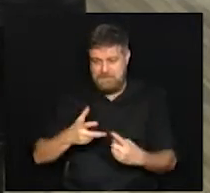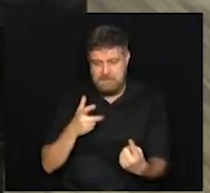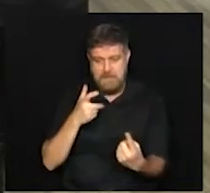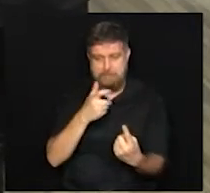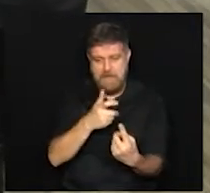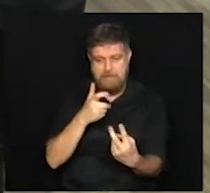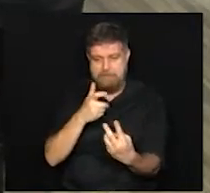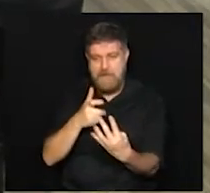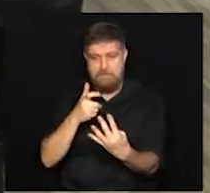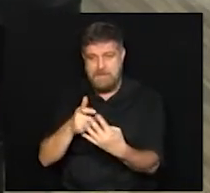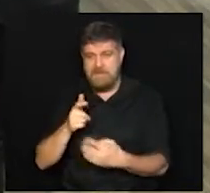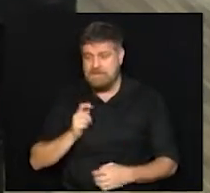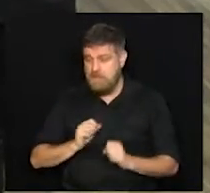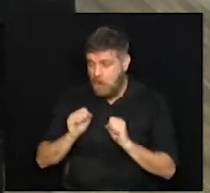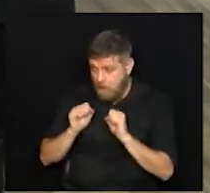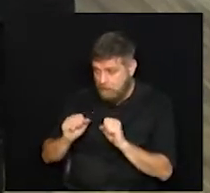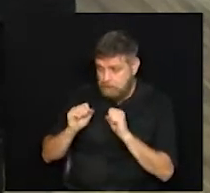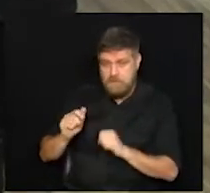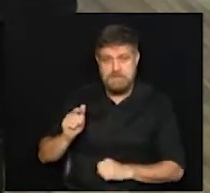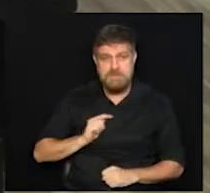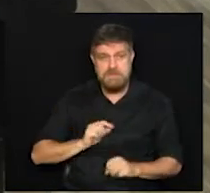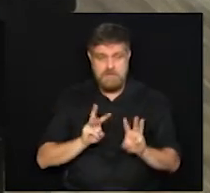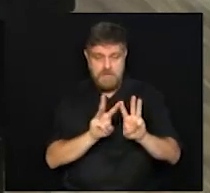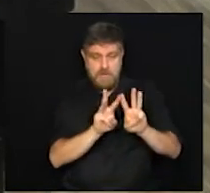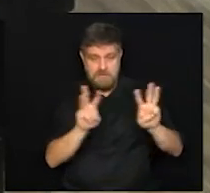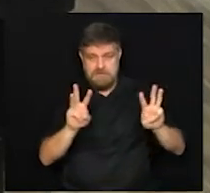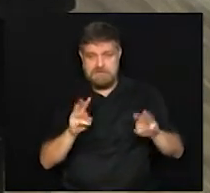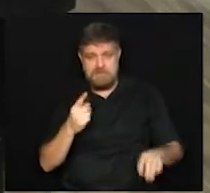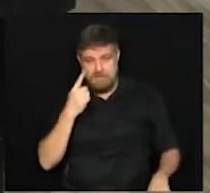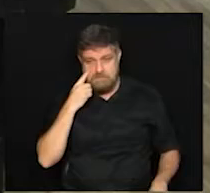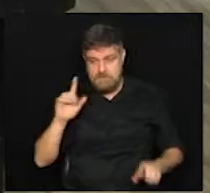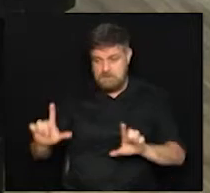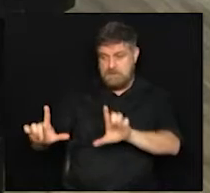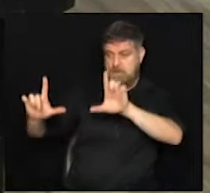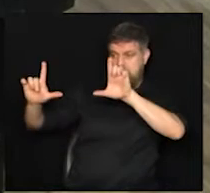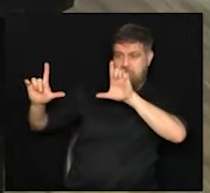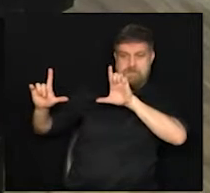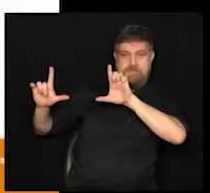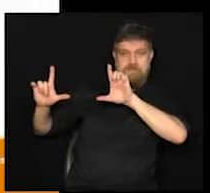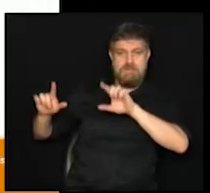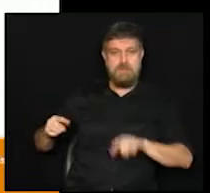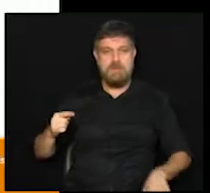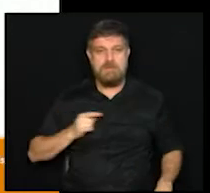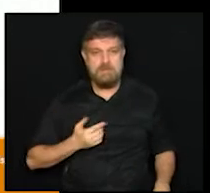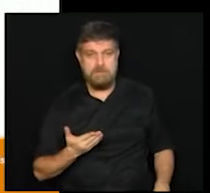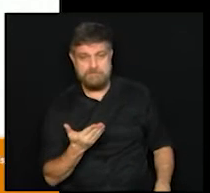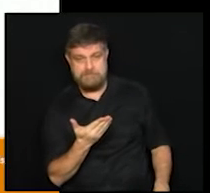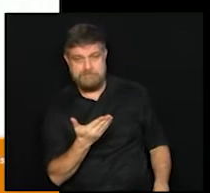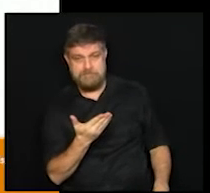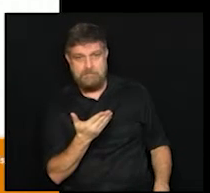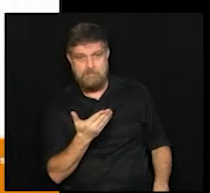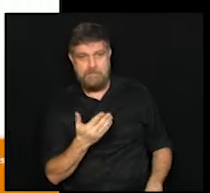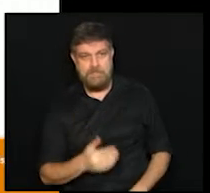nós tivermos a possibilidade, eu estou com o site aberto aqui, já está na tela, então